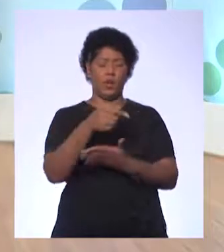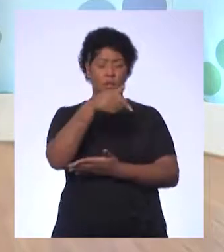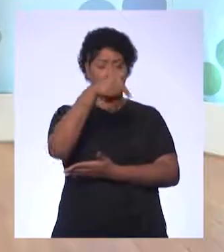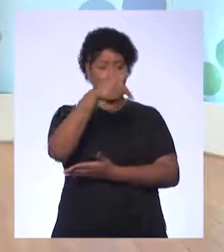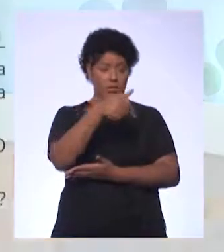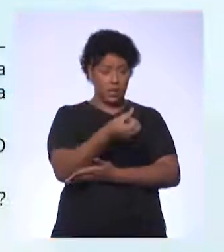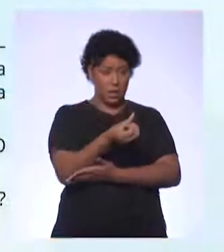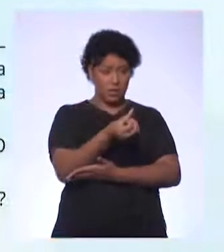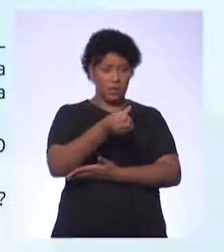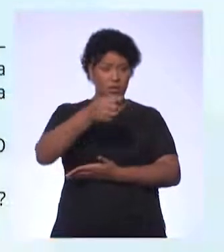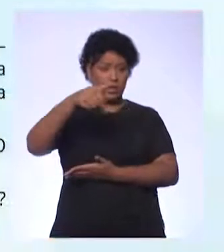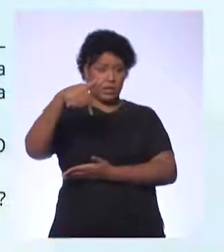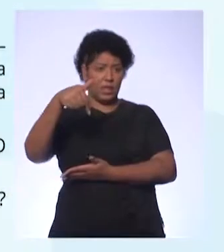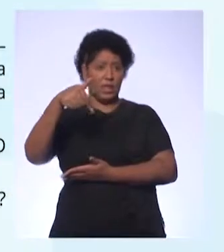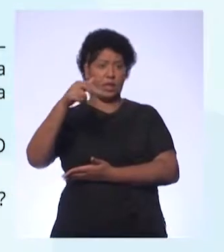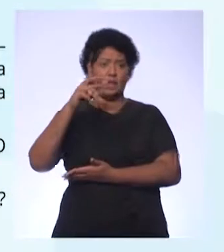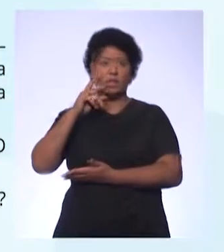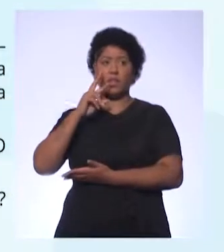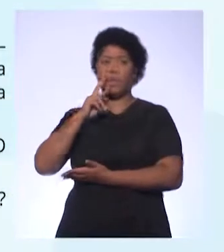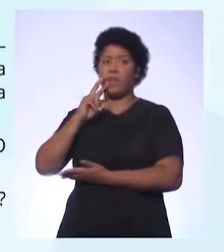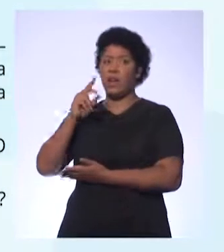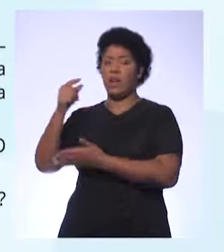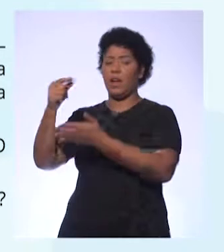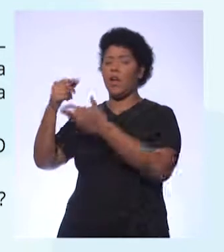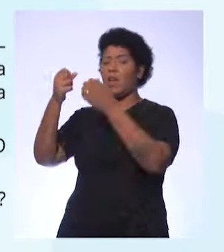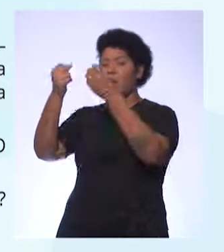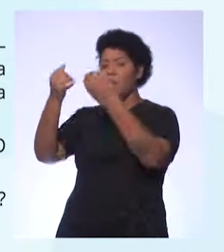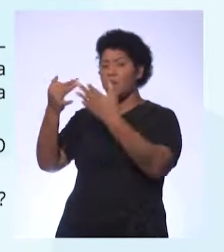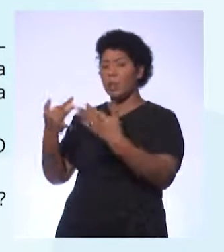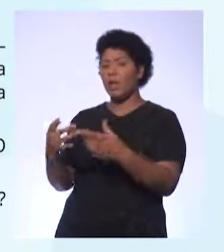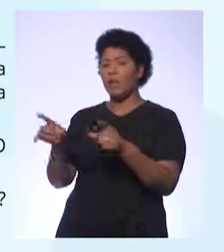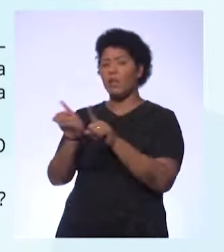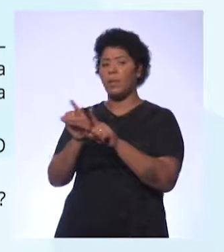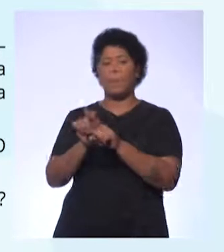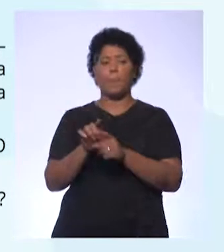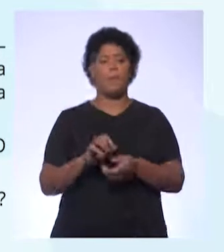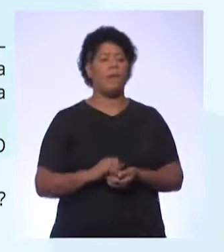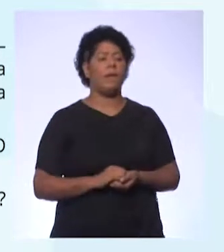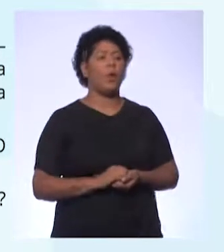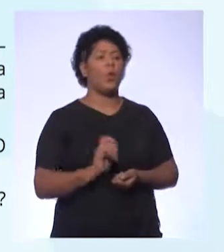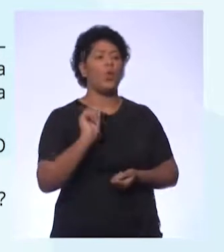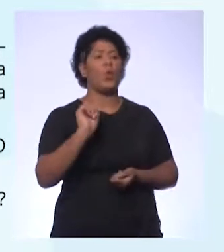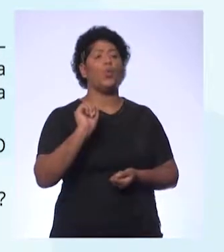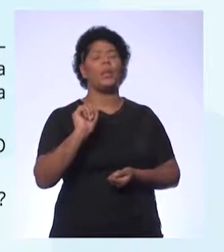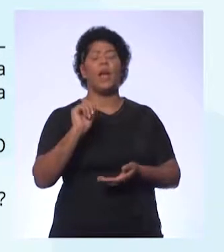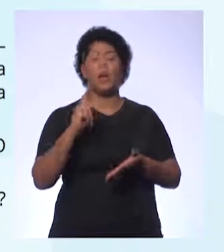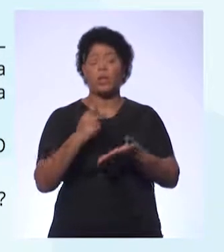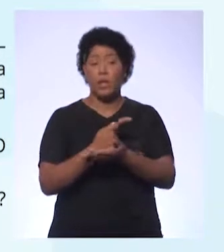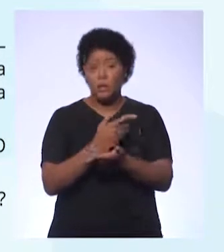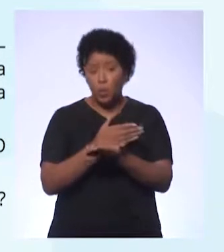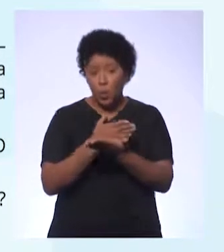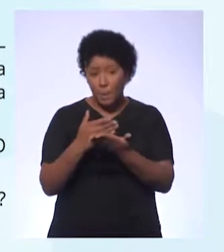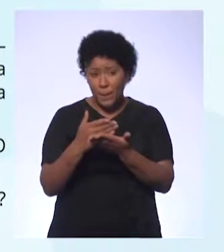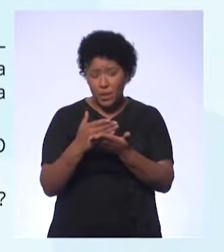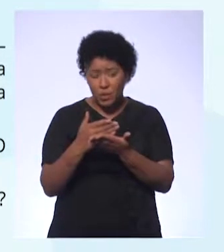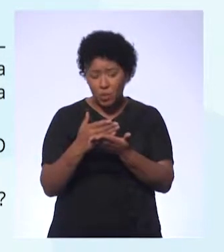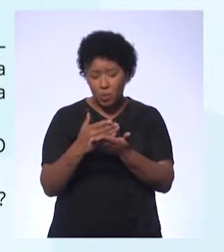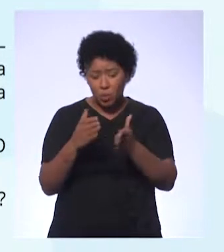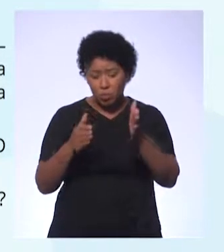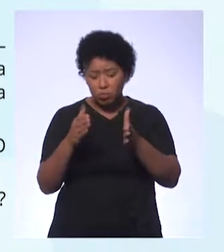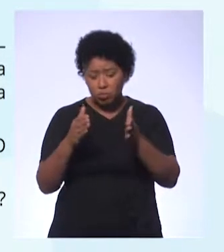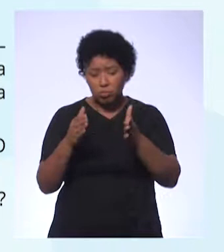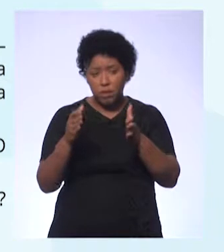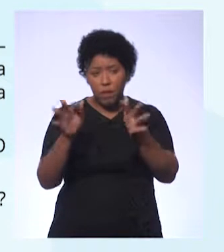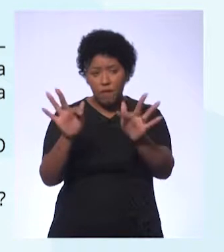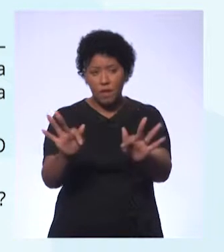item, o professor vai ler e nós iríamos comentar também. Ok. No 6º passo, o que acontece no início, no meio e no final da